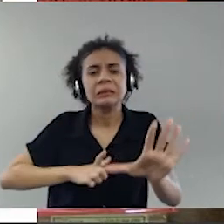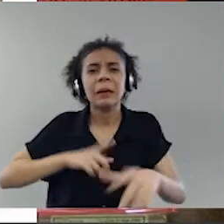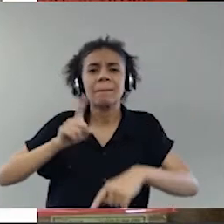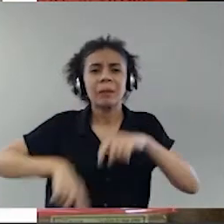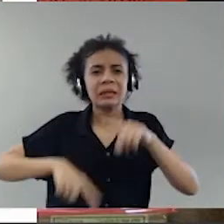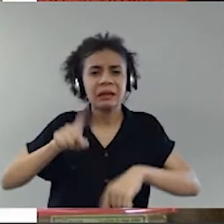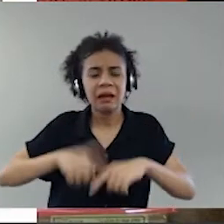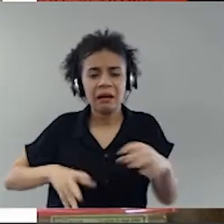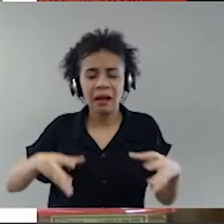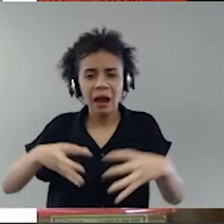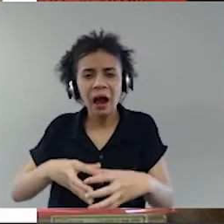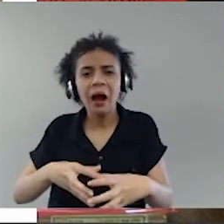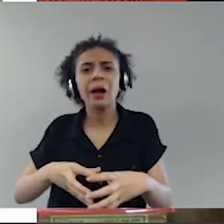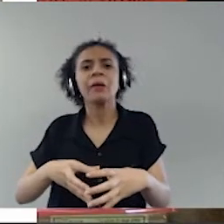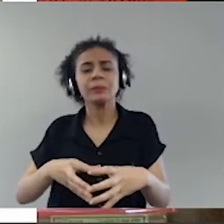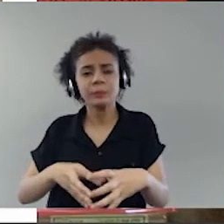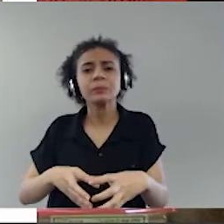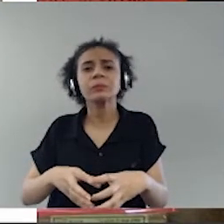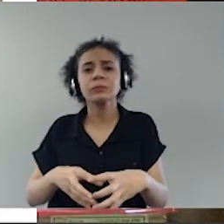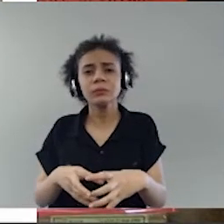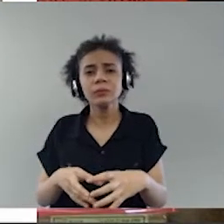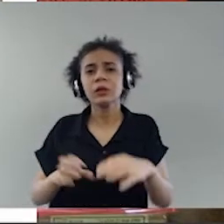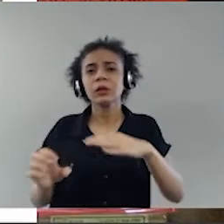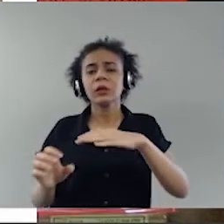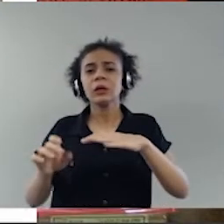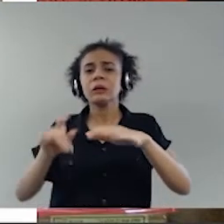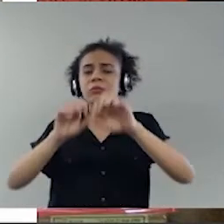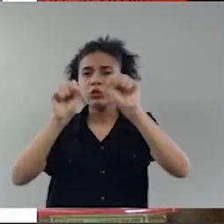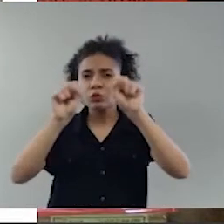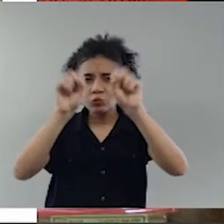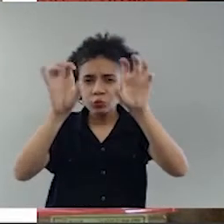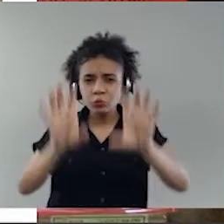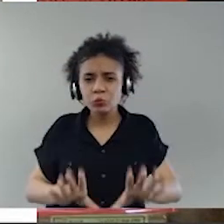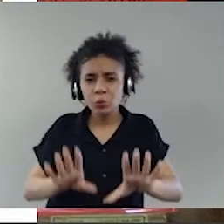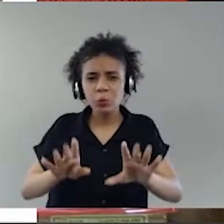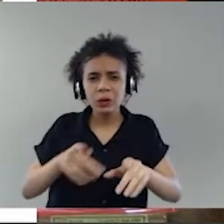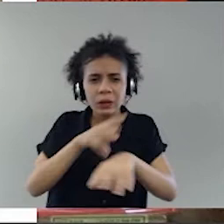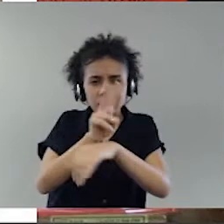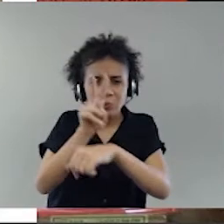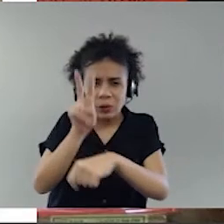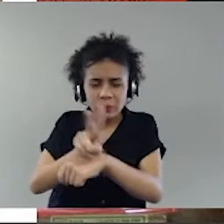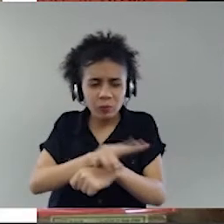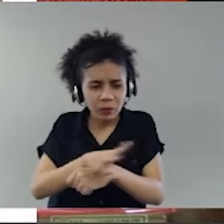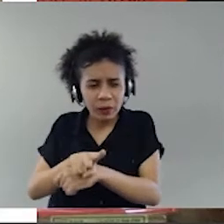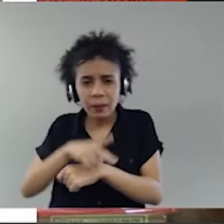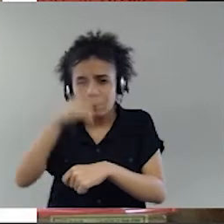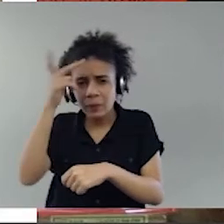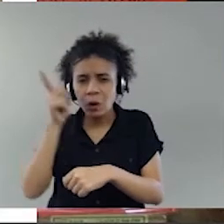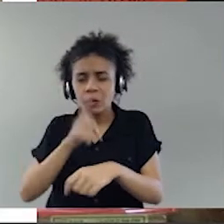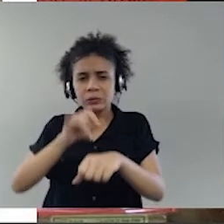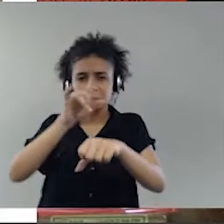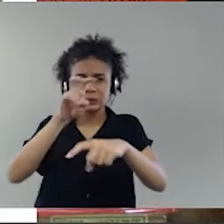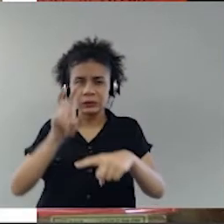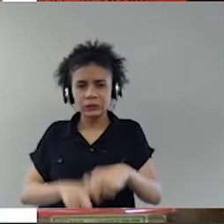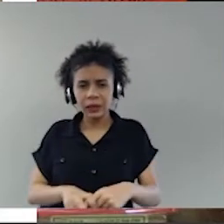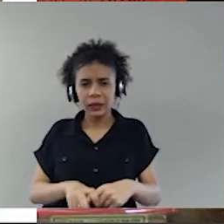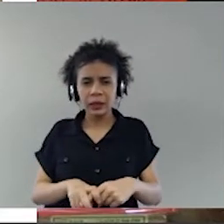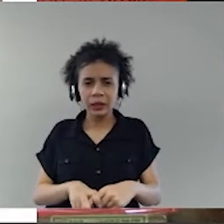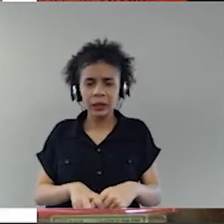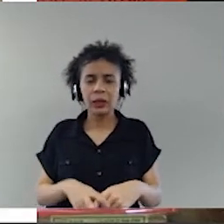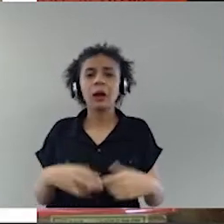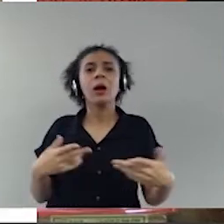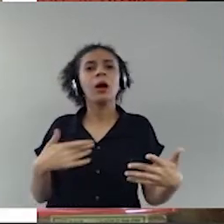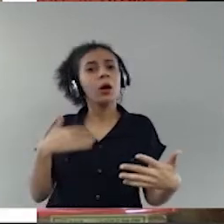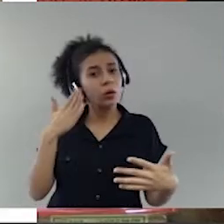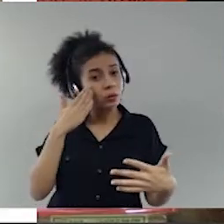equipamentos e estrutura de monitoramento, onde as pessoas podem se sentar e a gente sabe de